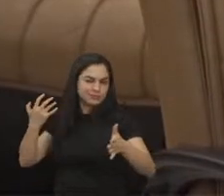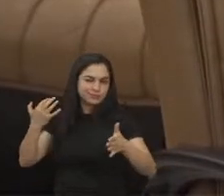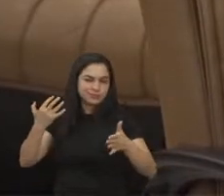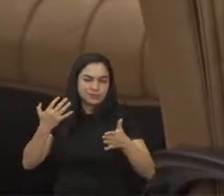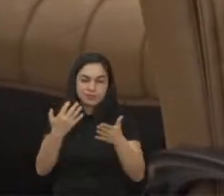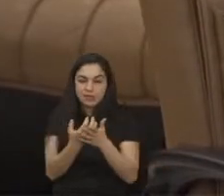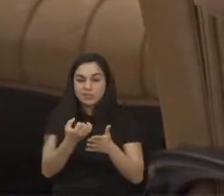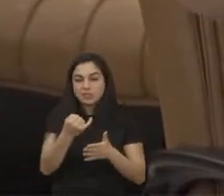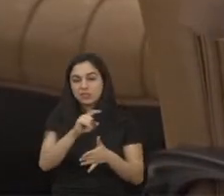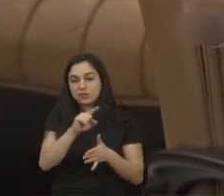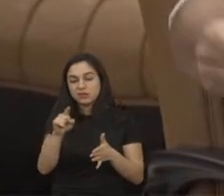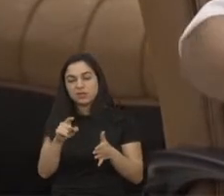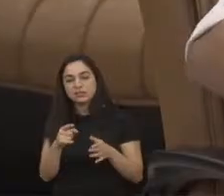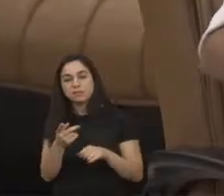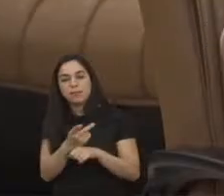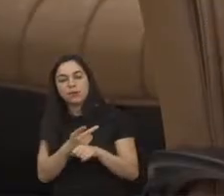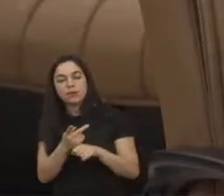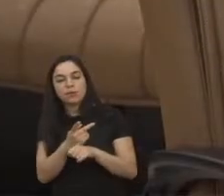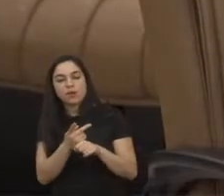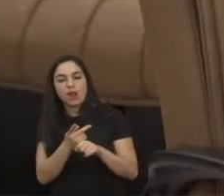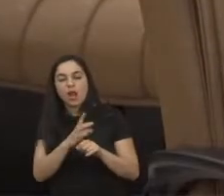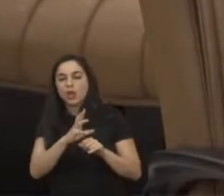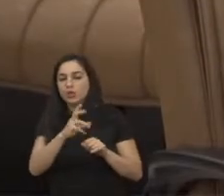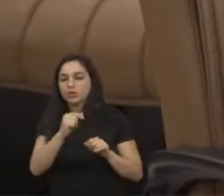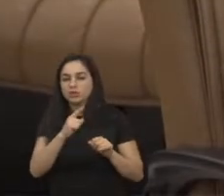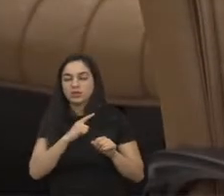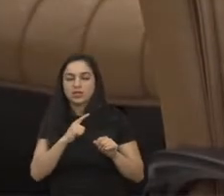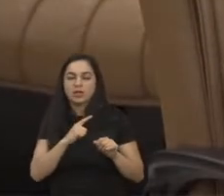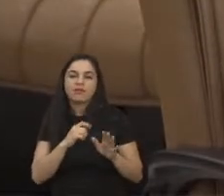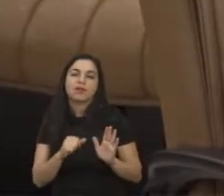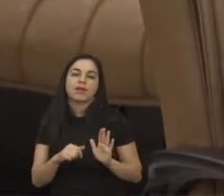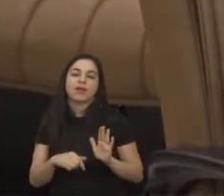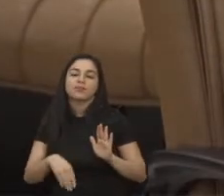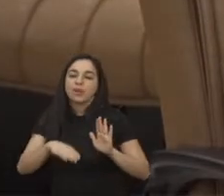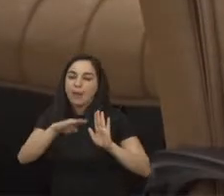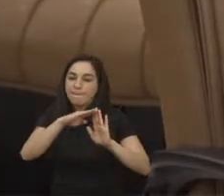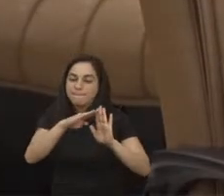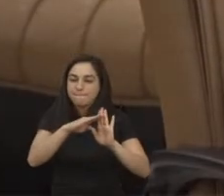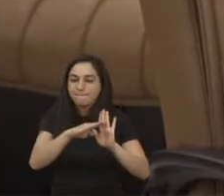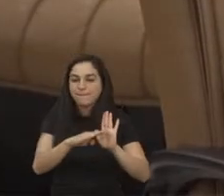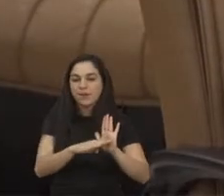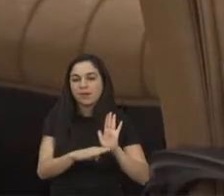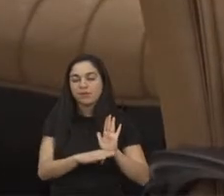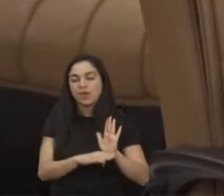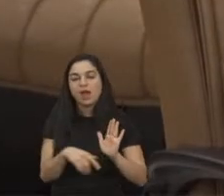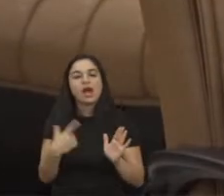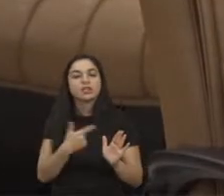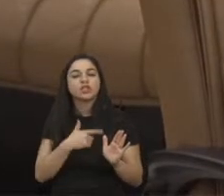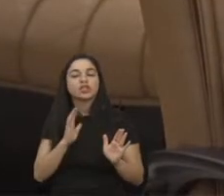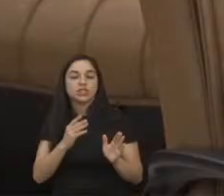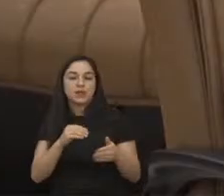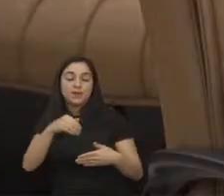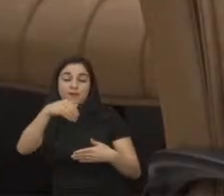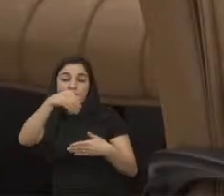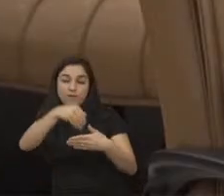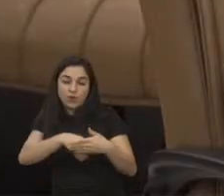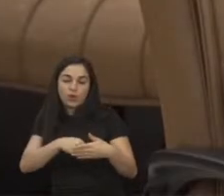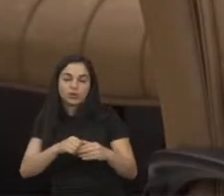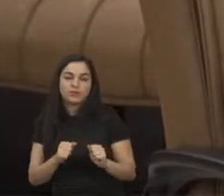buscar aí na ordem do dia de cada uma das sessões, vocês vão ver que em vários momentos a gente se voltou a votar